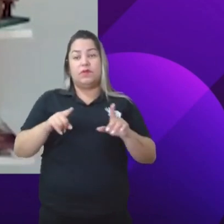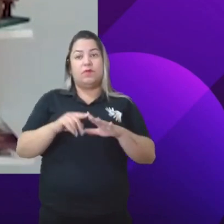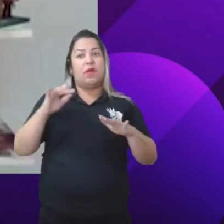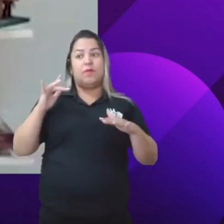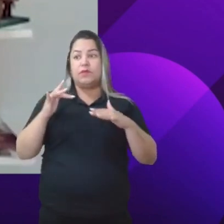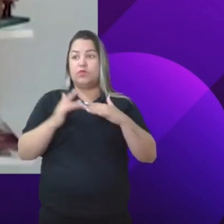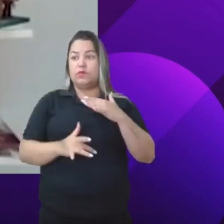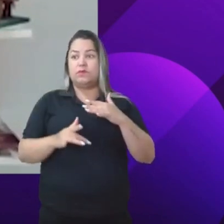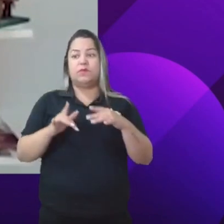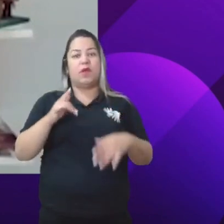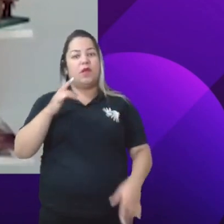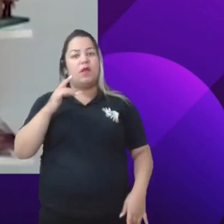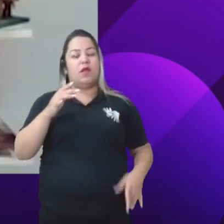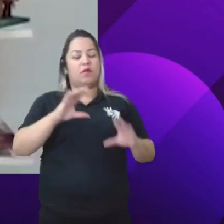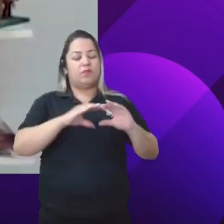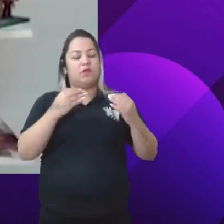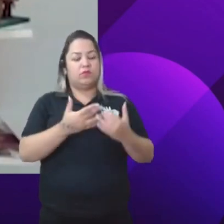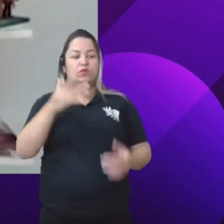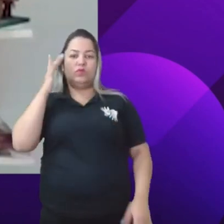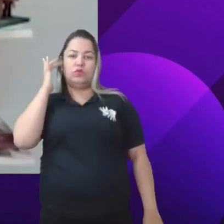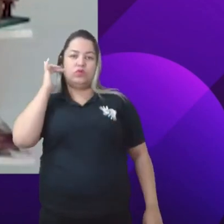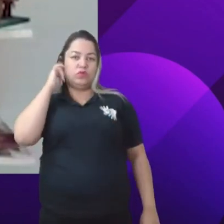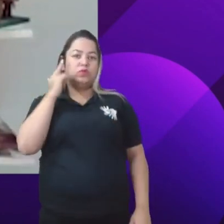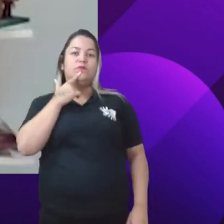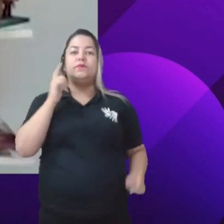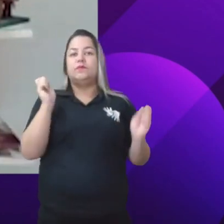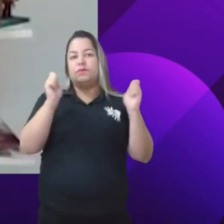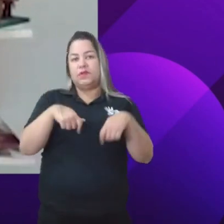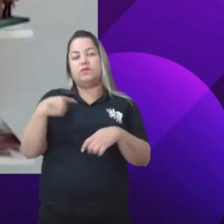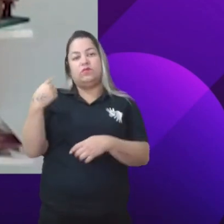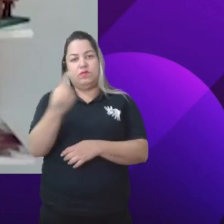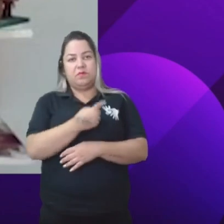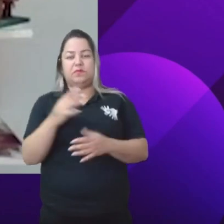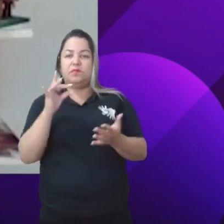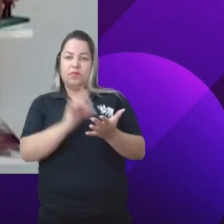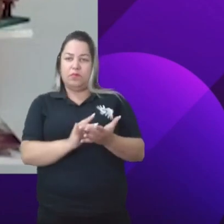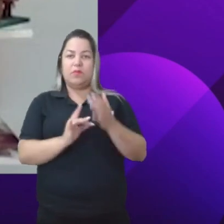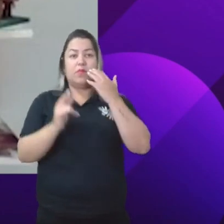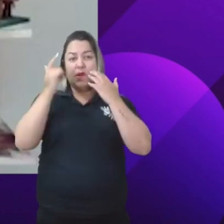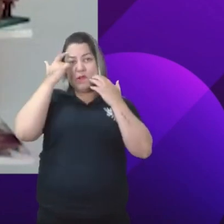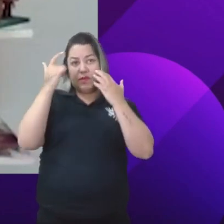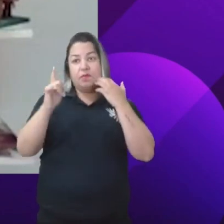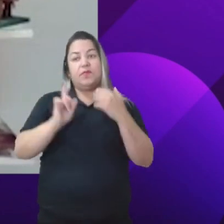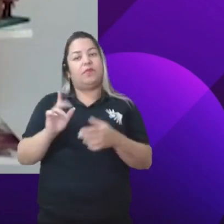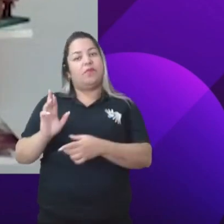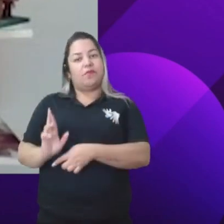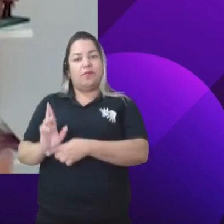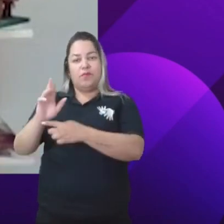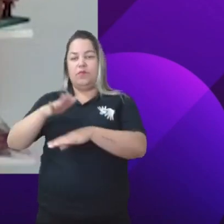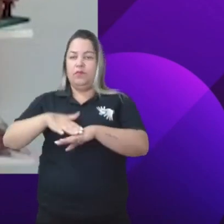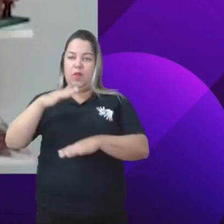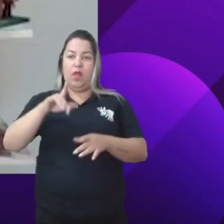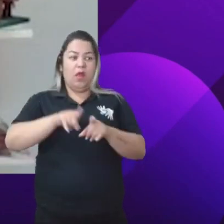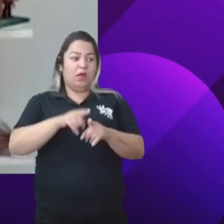faz pensar que a comunidade surda precisa de nós, na verdade, quando a gente pensa dessa maneira, a gente representa muito mais